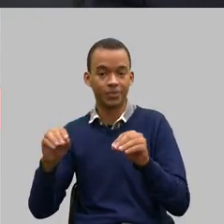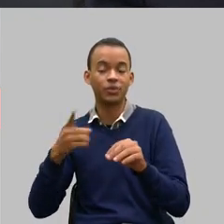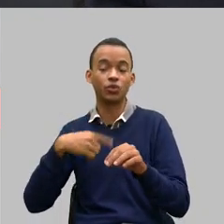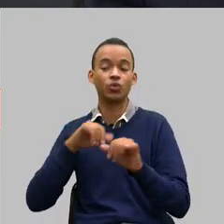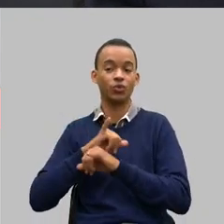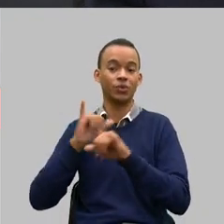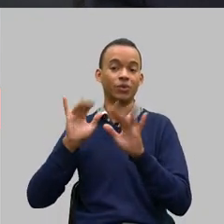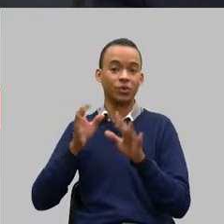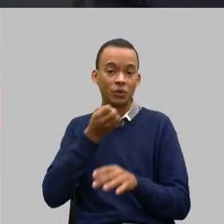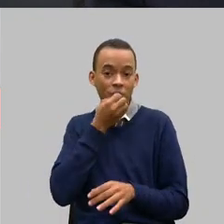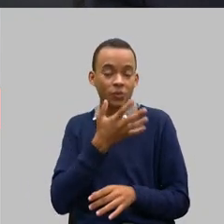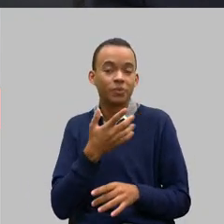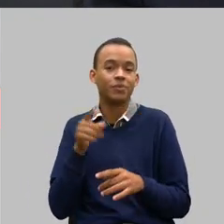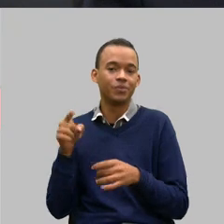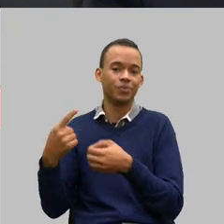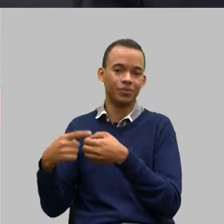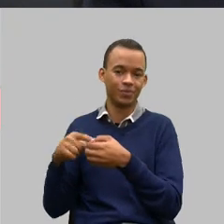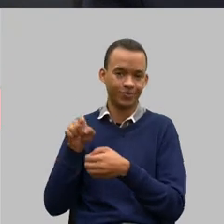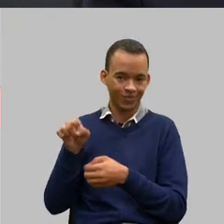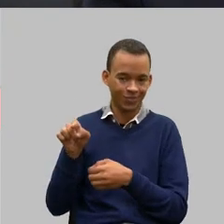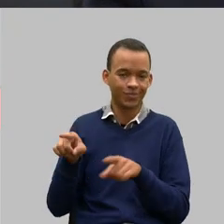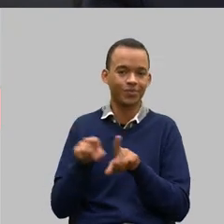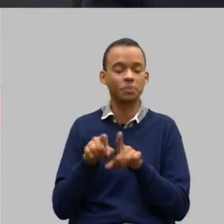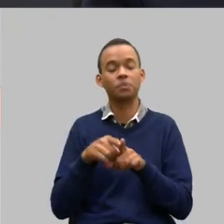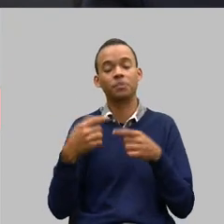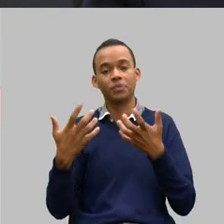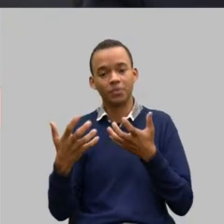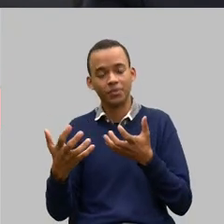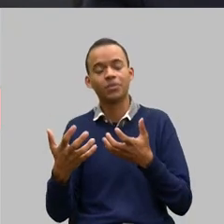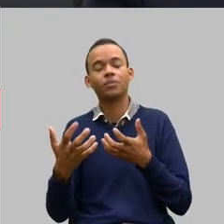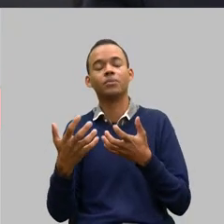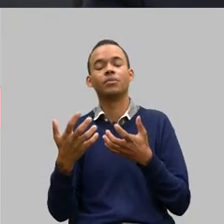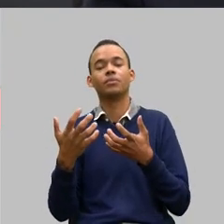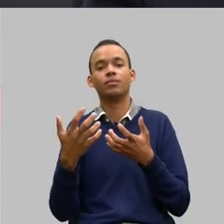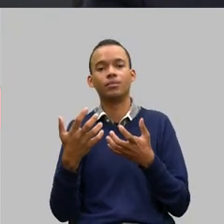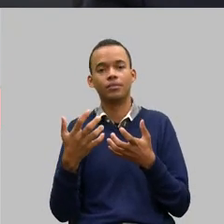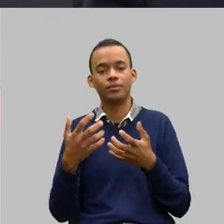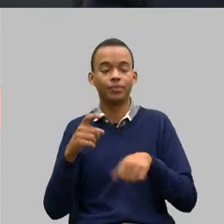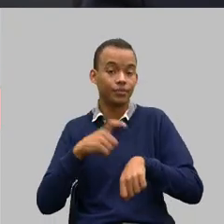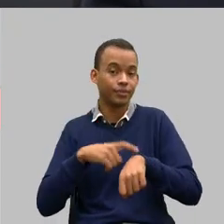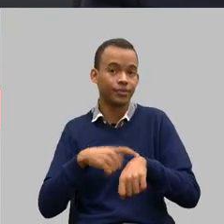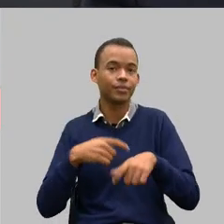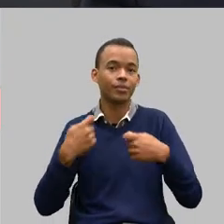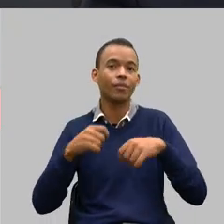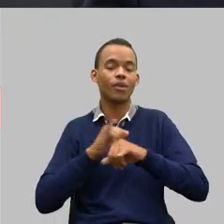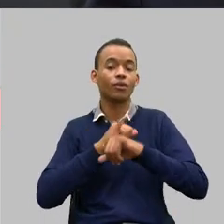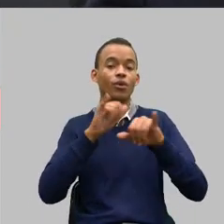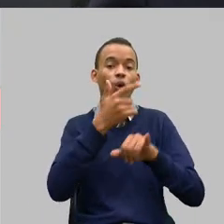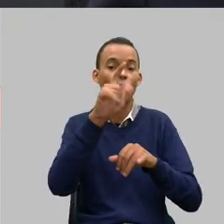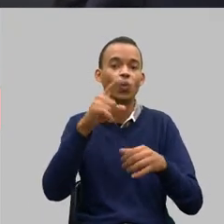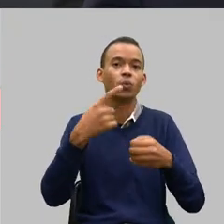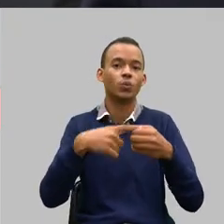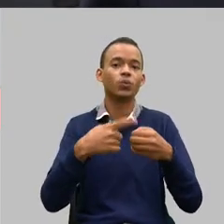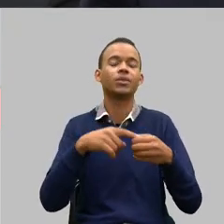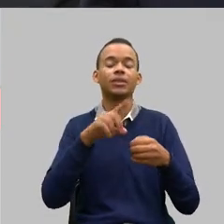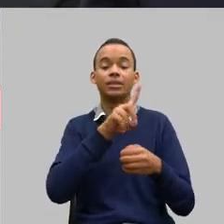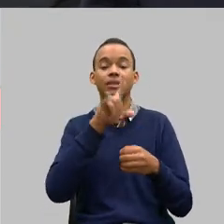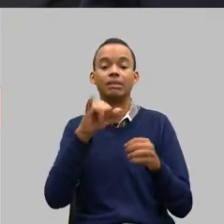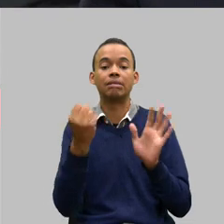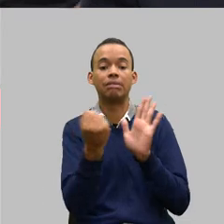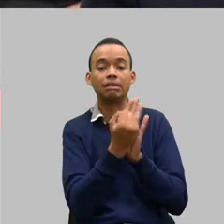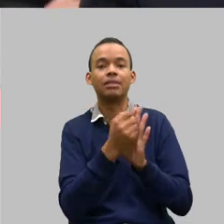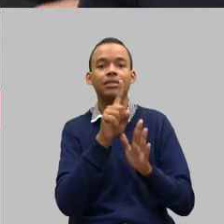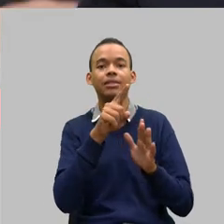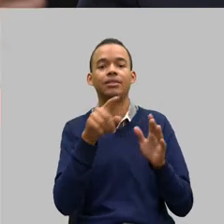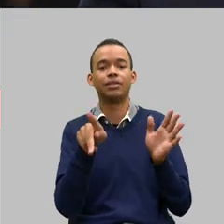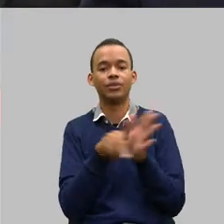nossa gente de Presidente Bernardes e precisamos agora levar vamos dizer nesse momento uma solução já com data marcada para nossa gente